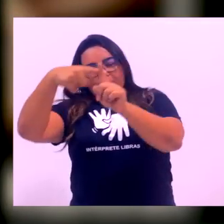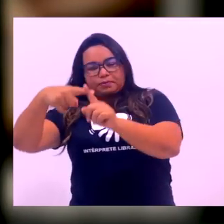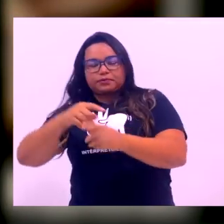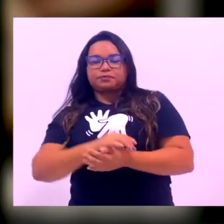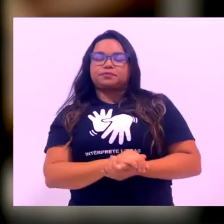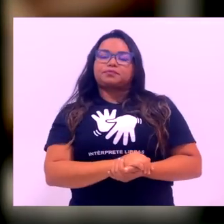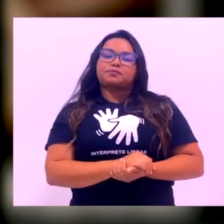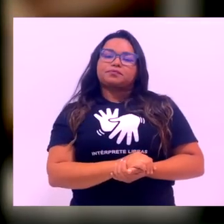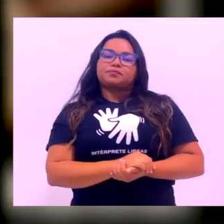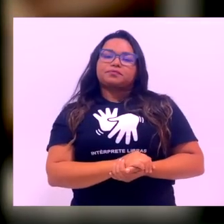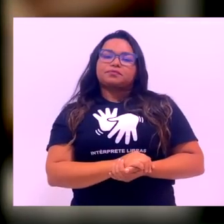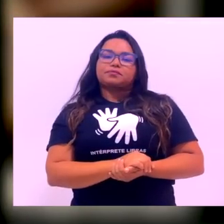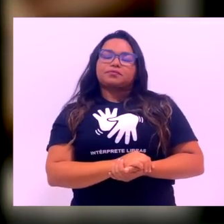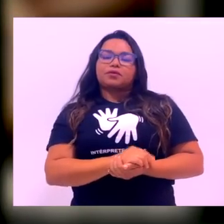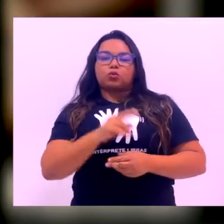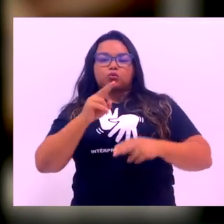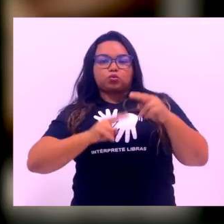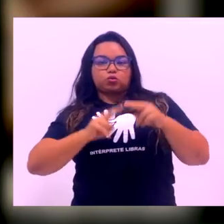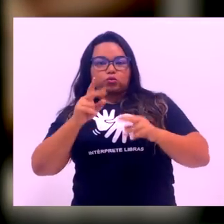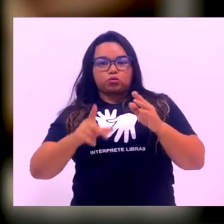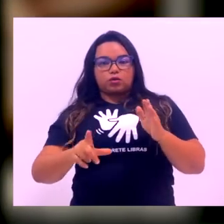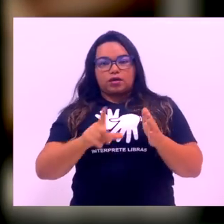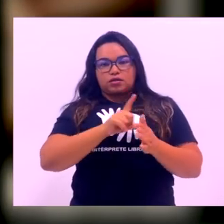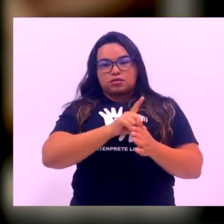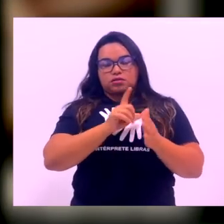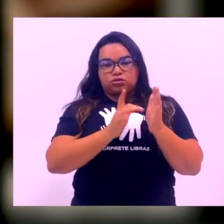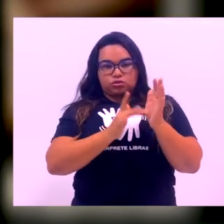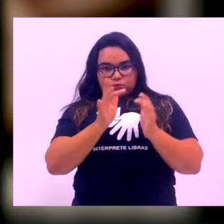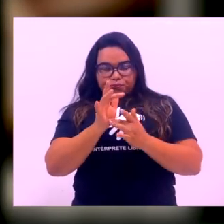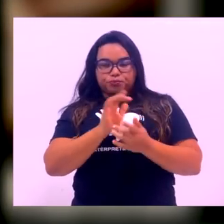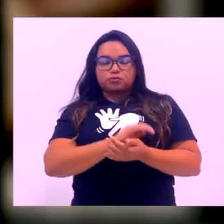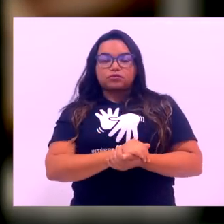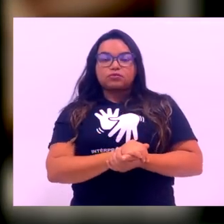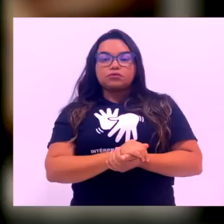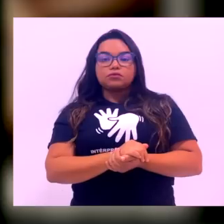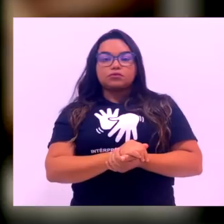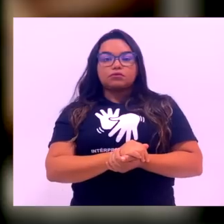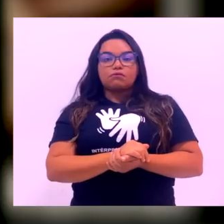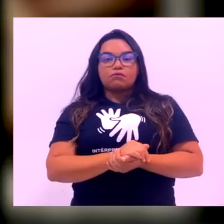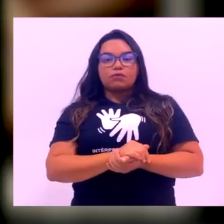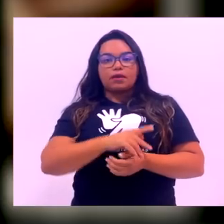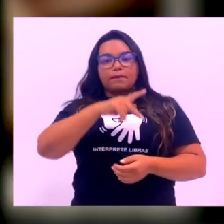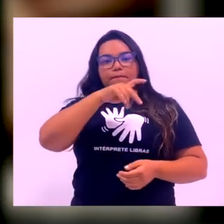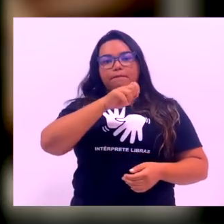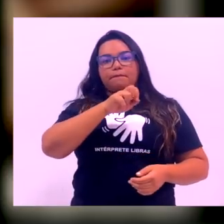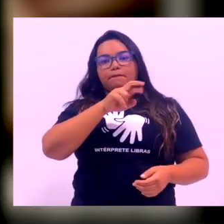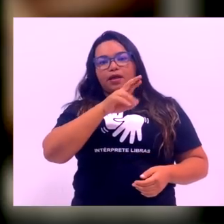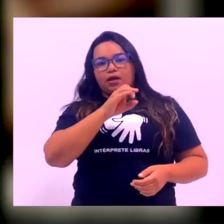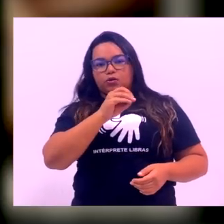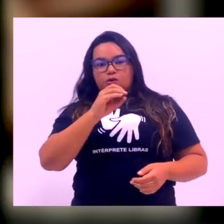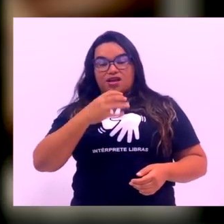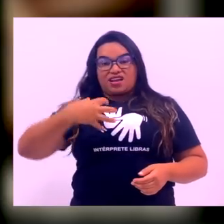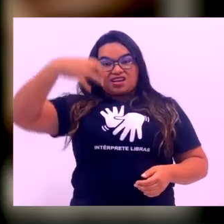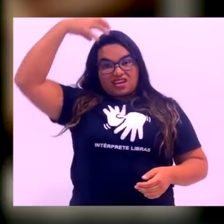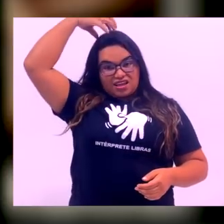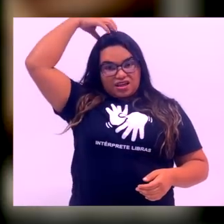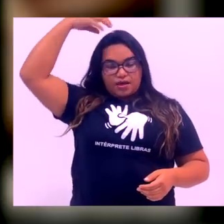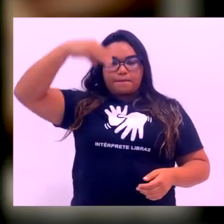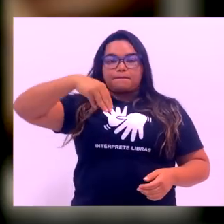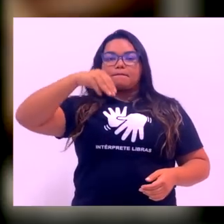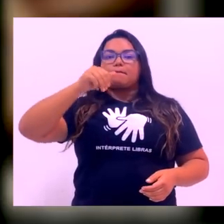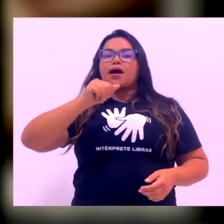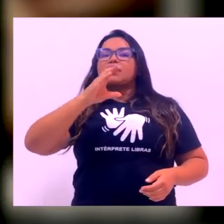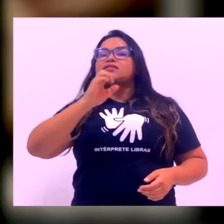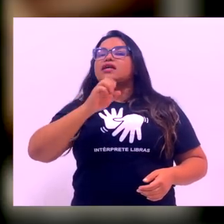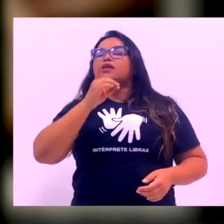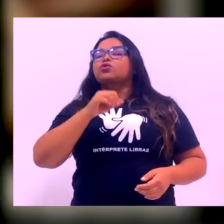de junho de 168 a.C., na Batalha de Pídina, Perco, rei da Macedônia, foi